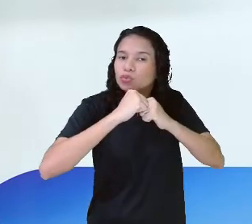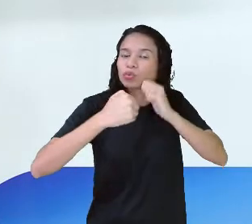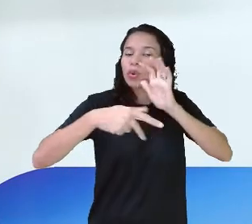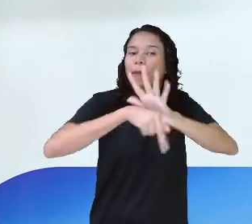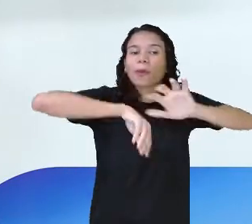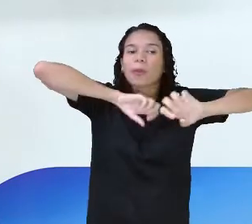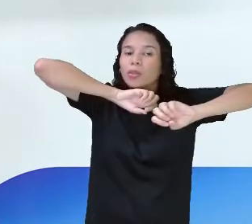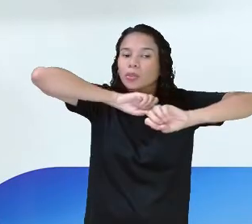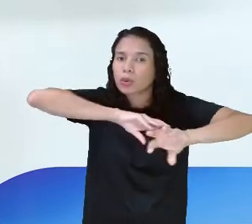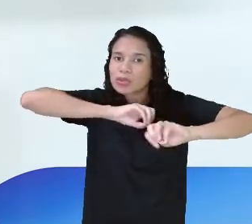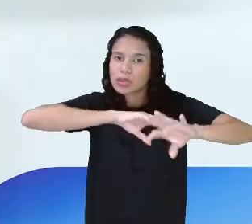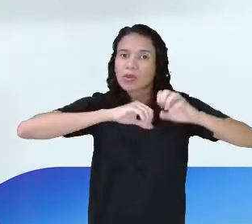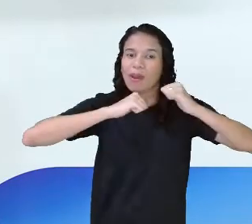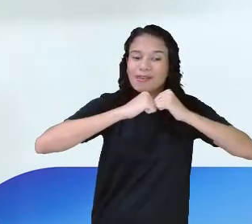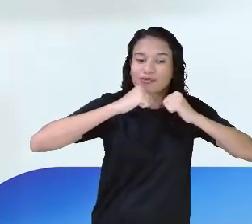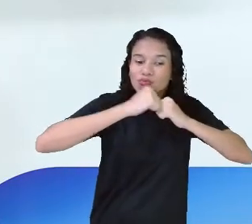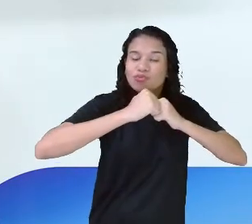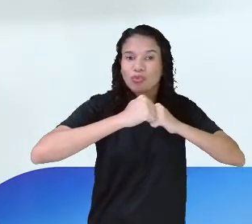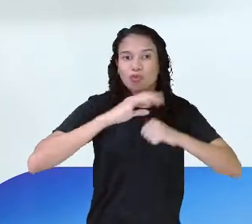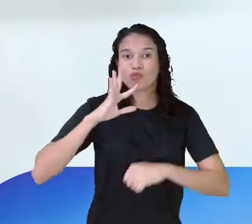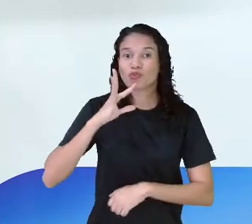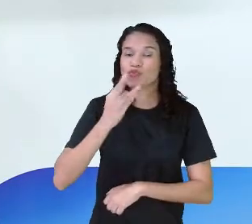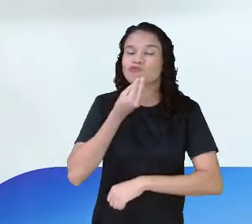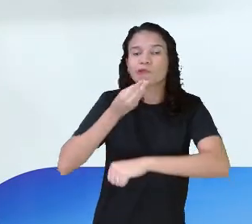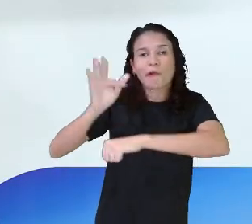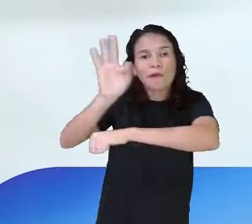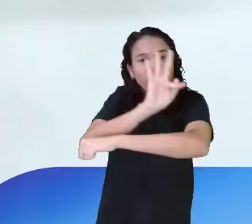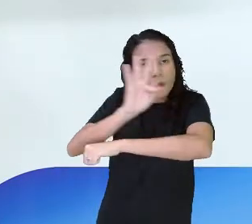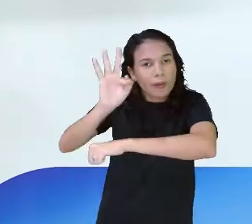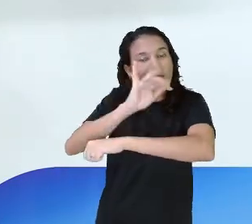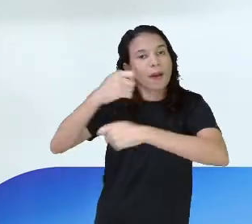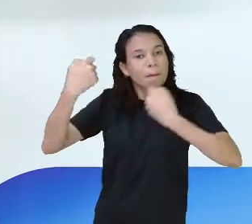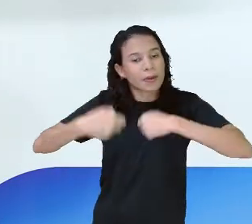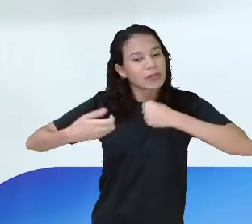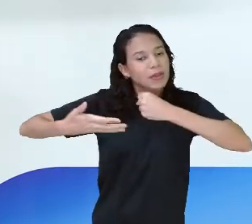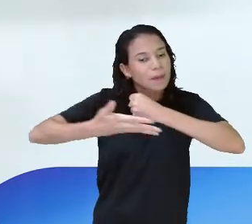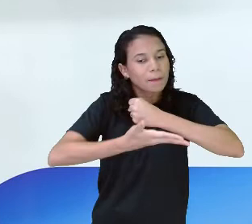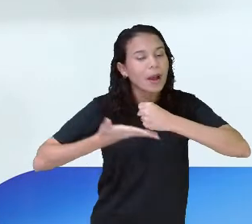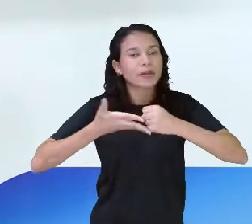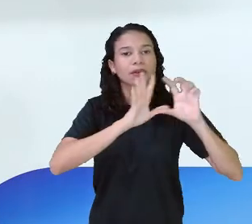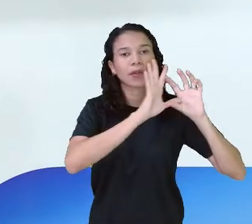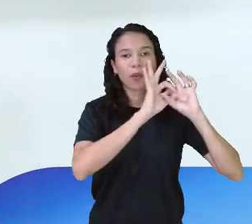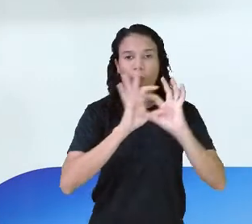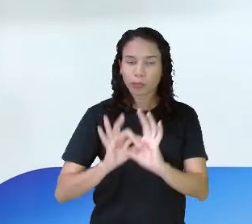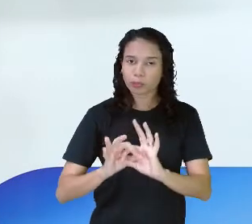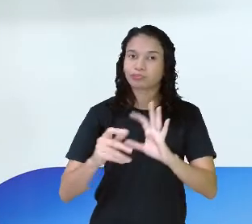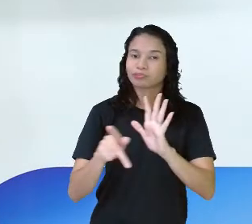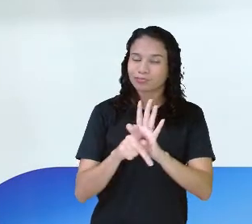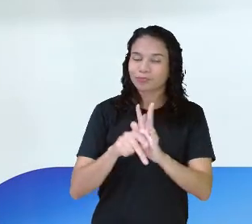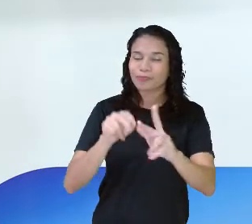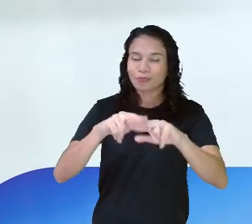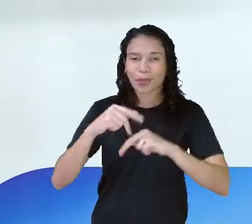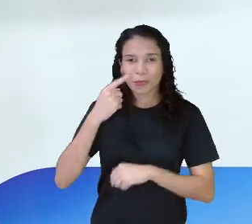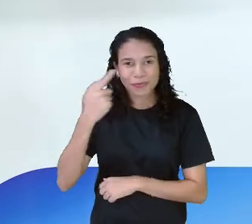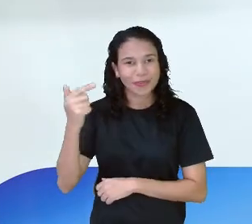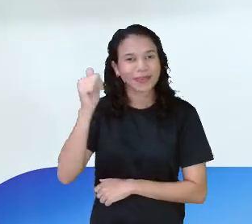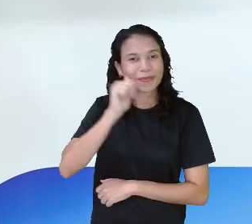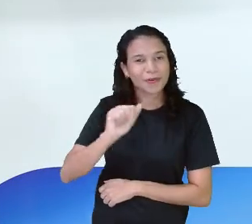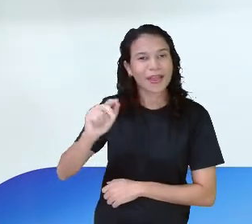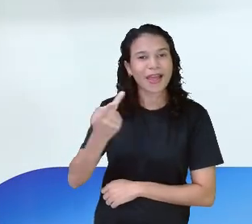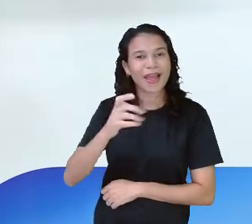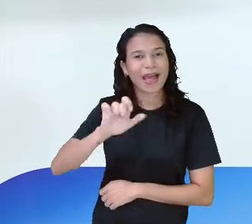a estruturação desse saber formal, precisa estar embasada, precisa estar centrada num contexto. E foi assim que Helen Keller